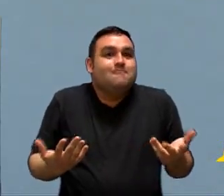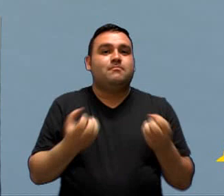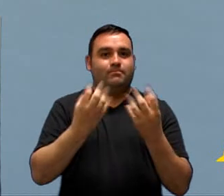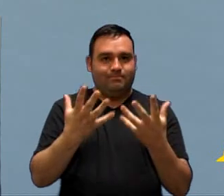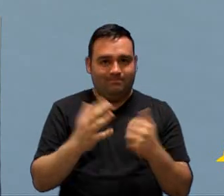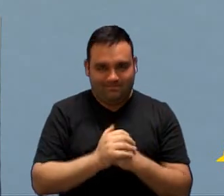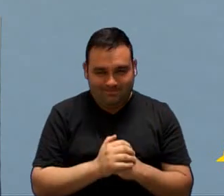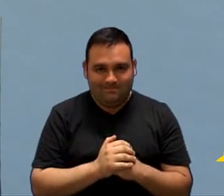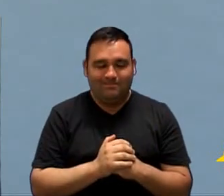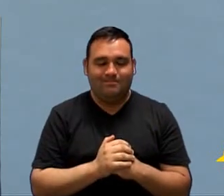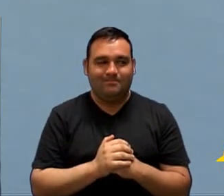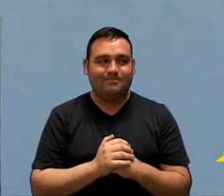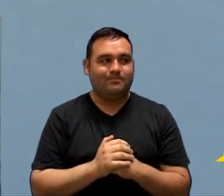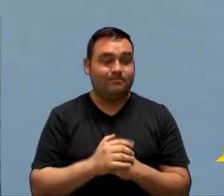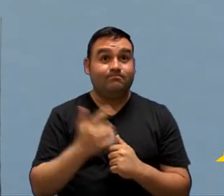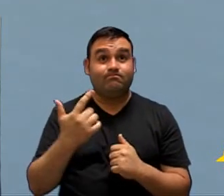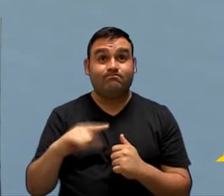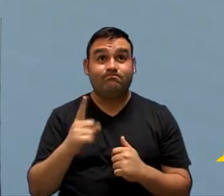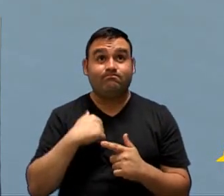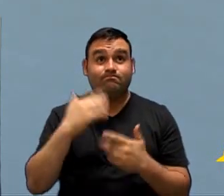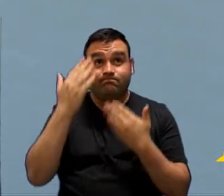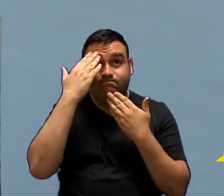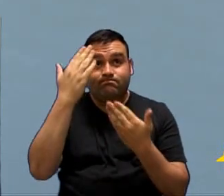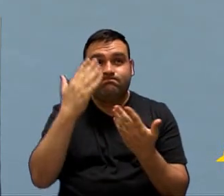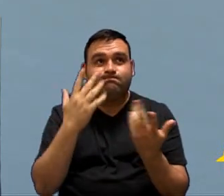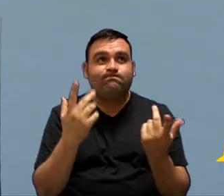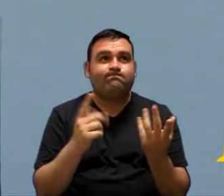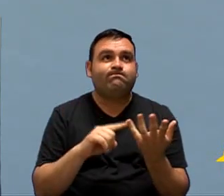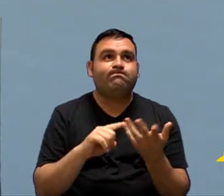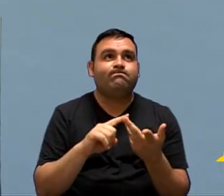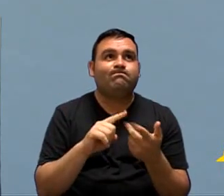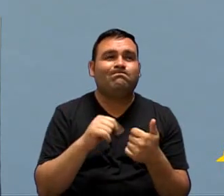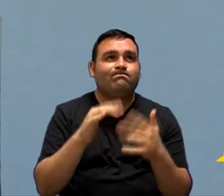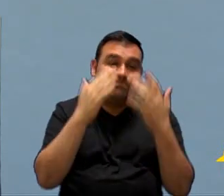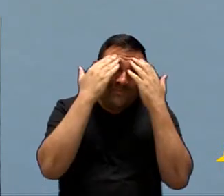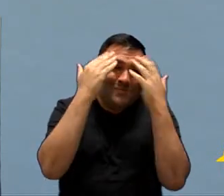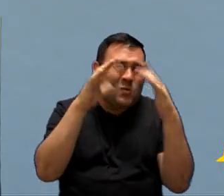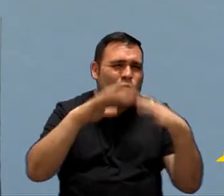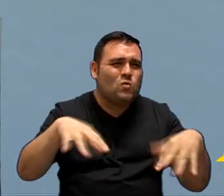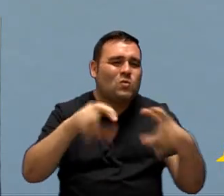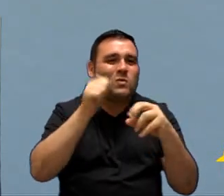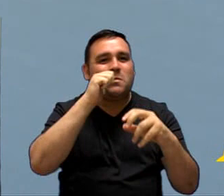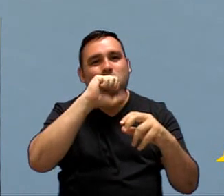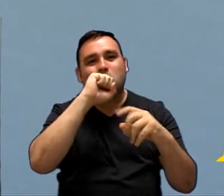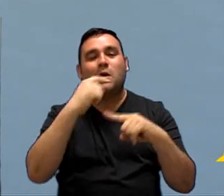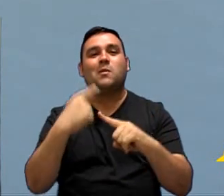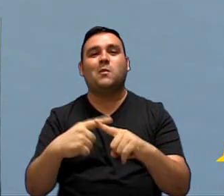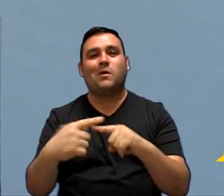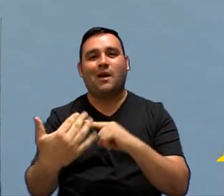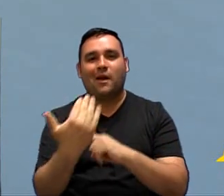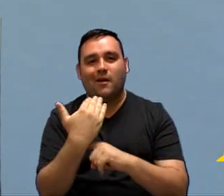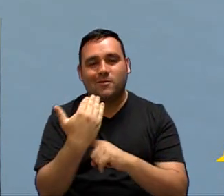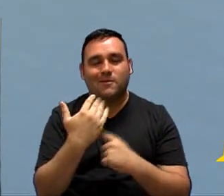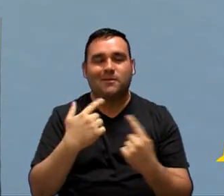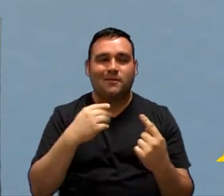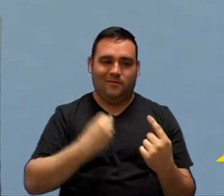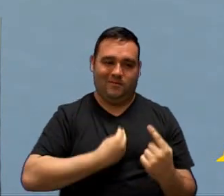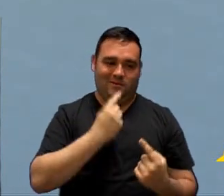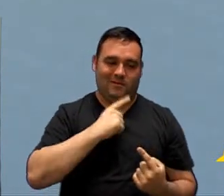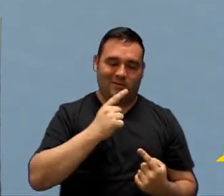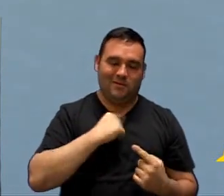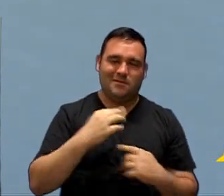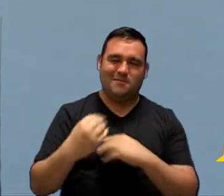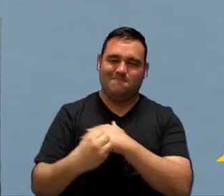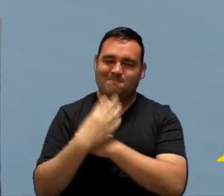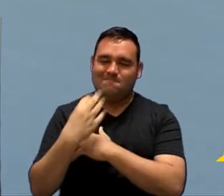bom, quem mais eu posso agradecer? Eu agradeço a todos, a minha mãe por ter me apoiado a estar aqui, por ter me